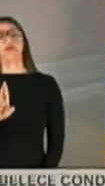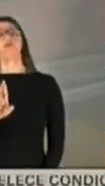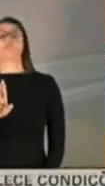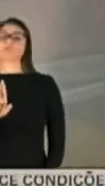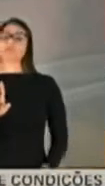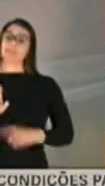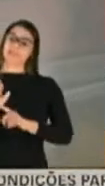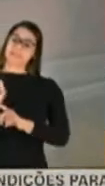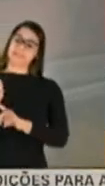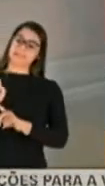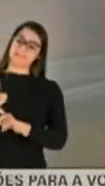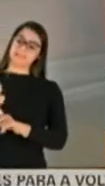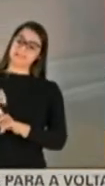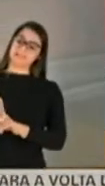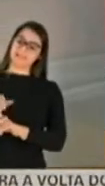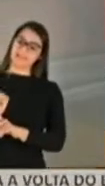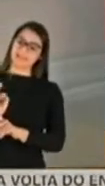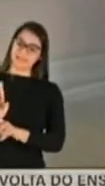Senar,